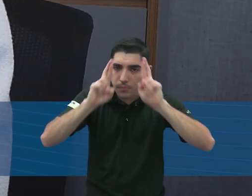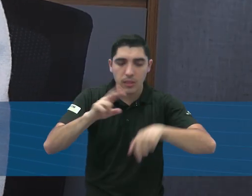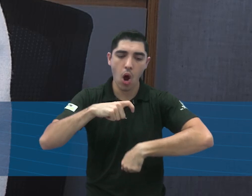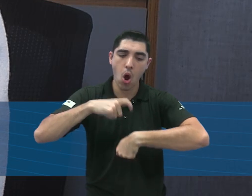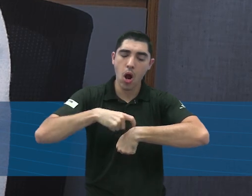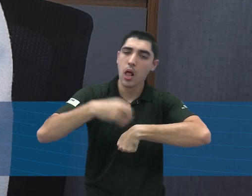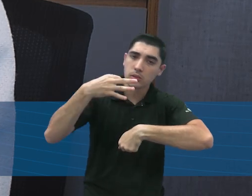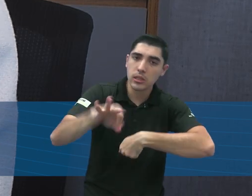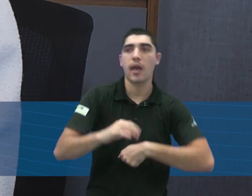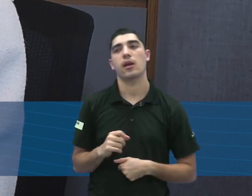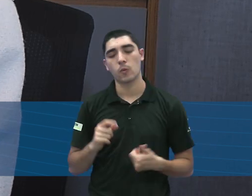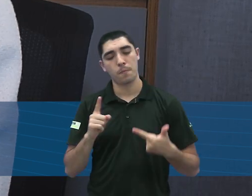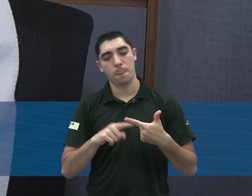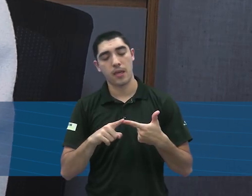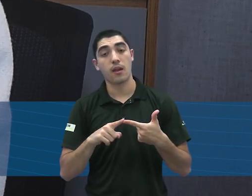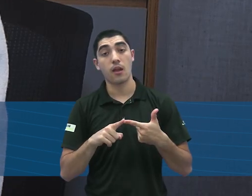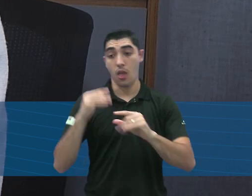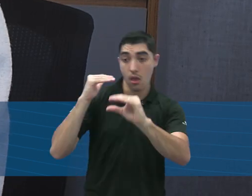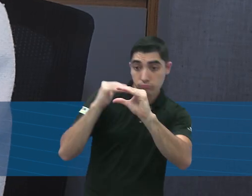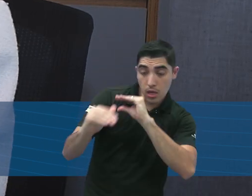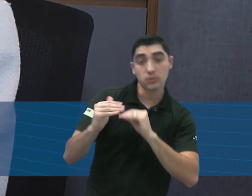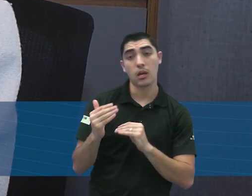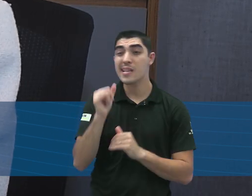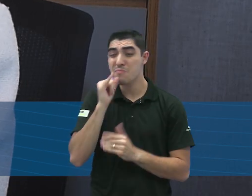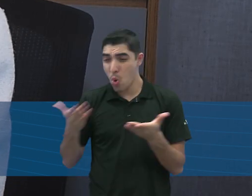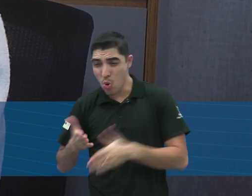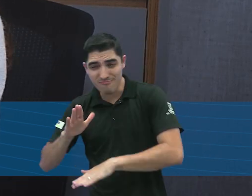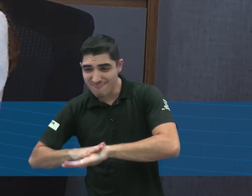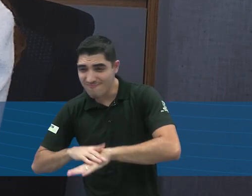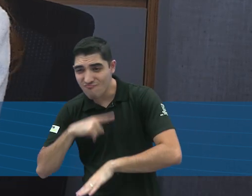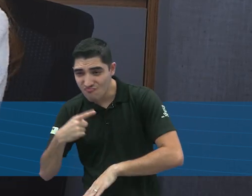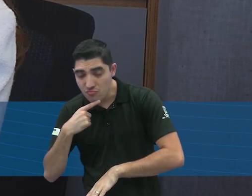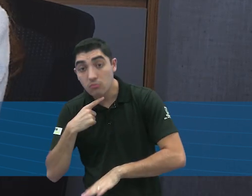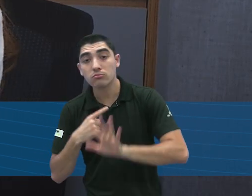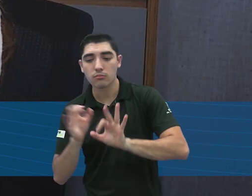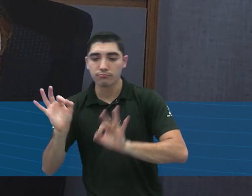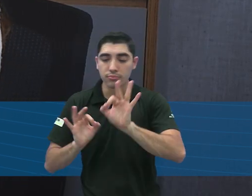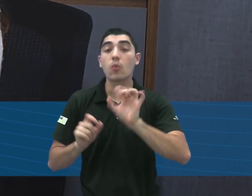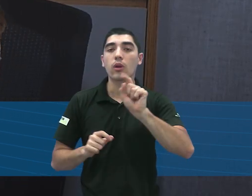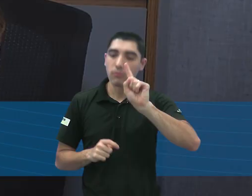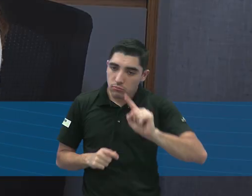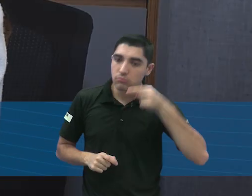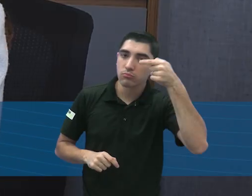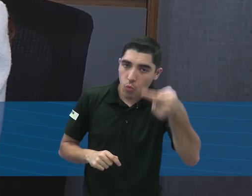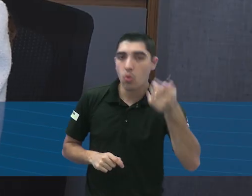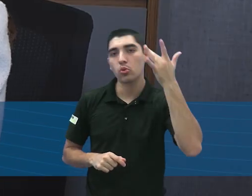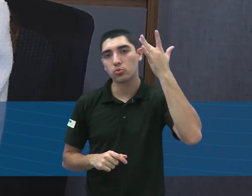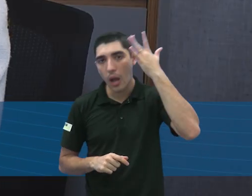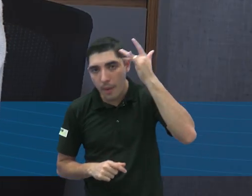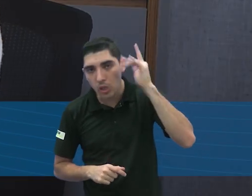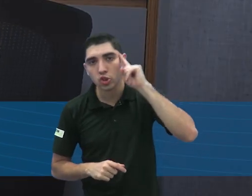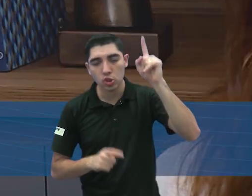questão dos horários, programar a mensagem, o que não foi feito hoje, então programar para que seja dado